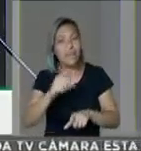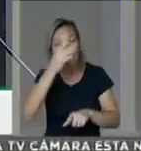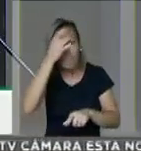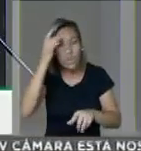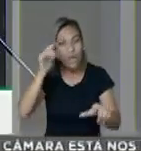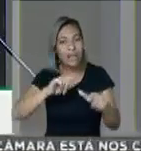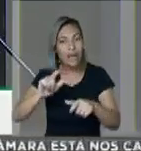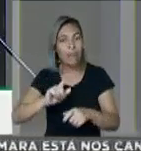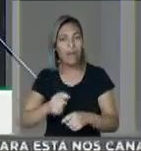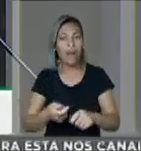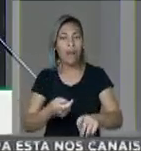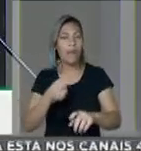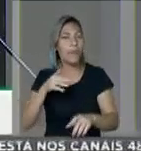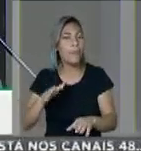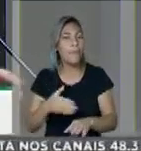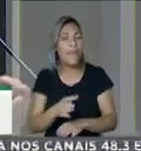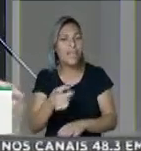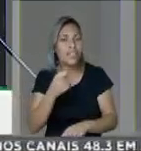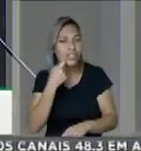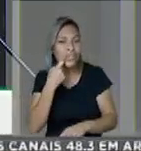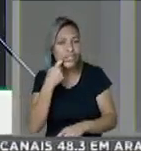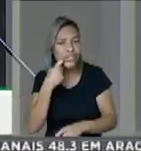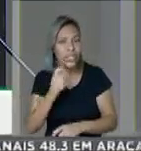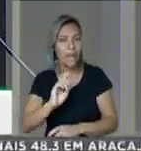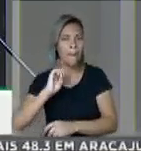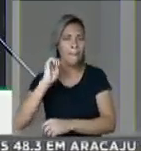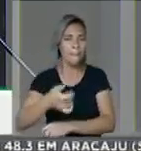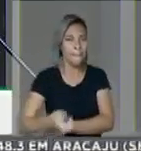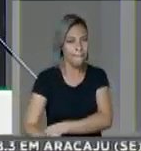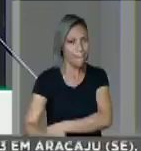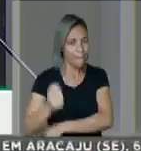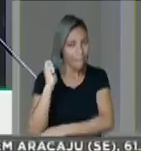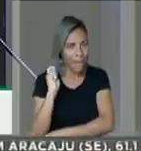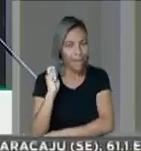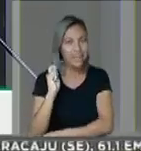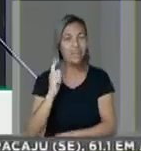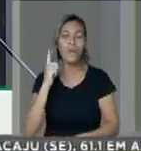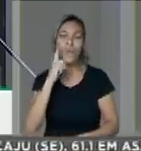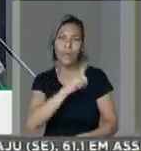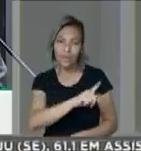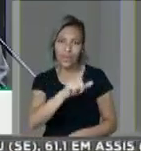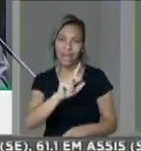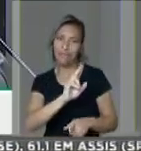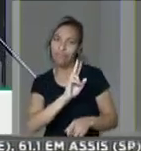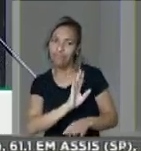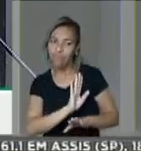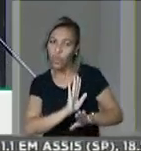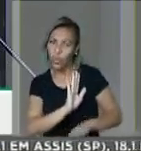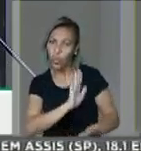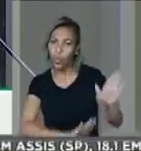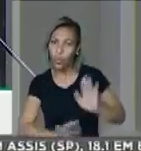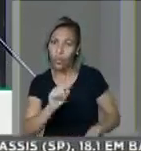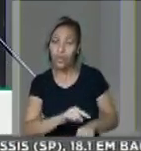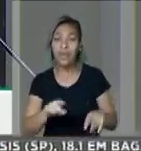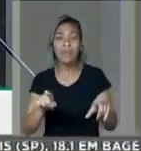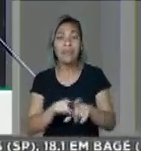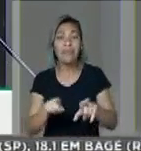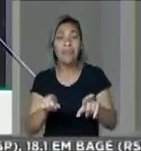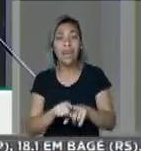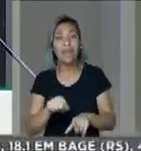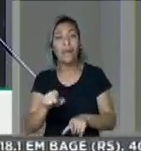pescadores artesanais, conseguimos tratar de maneira diferenciada os